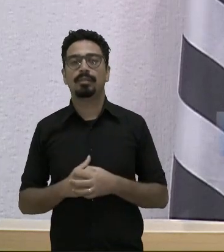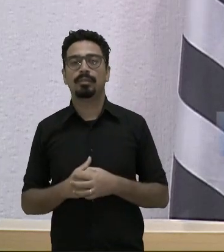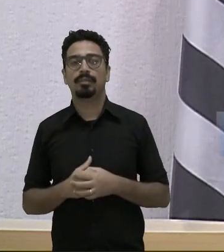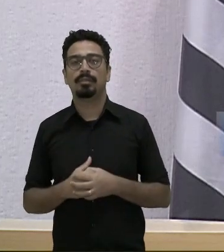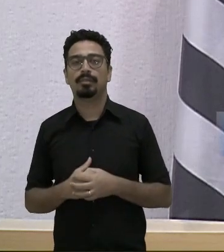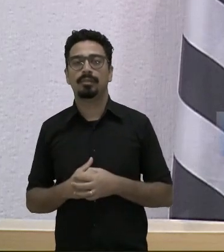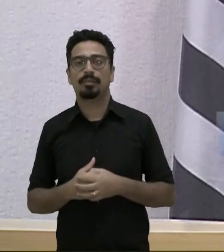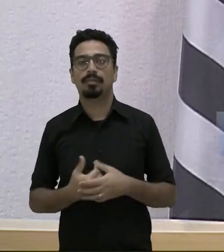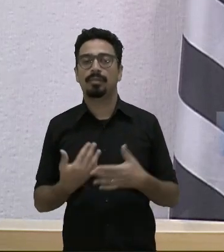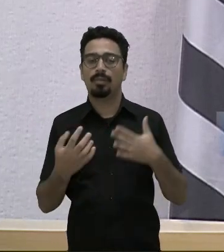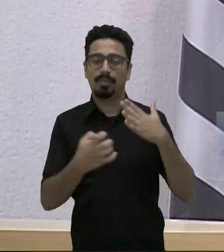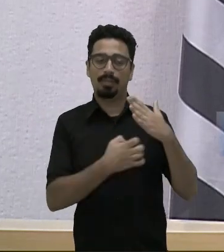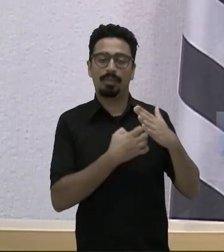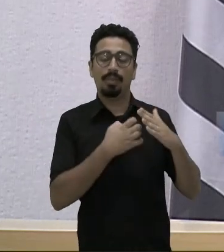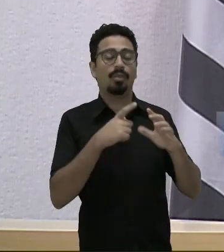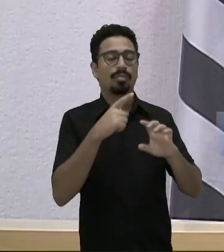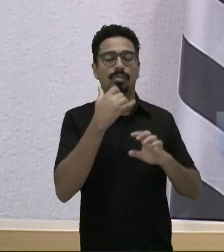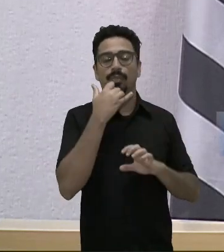nosso empresário,